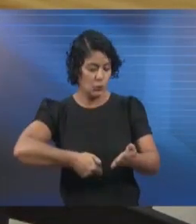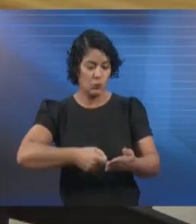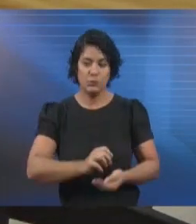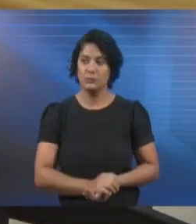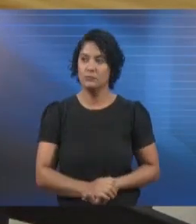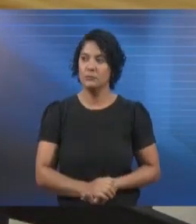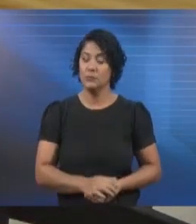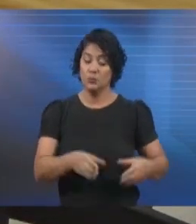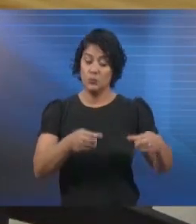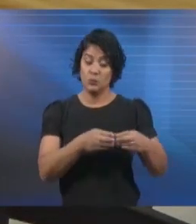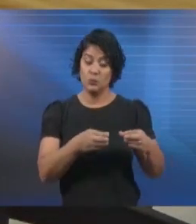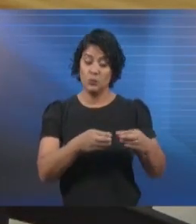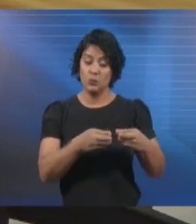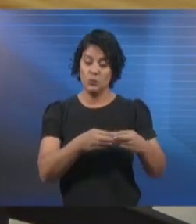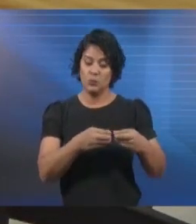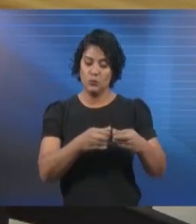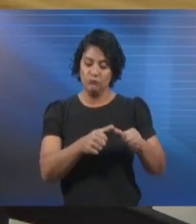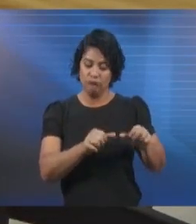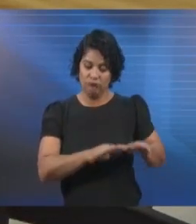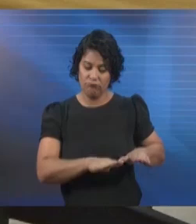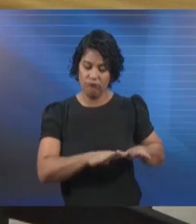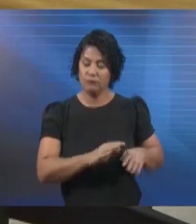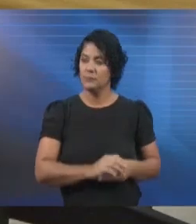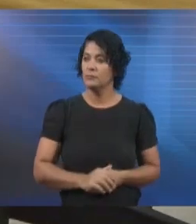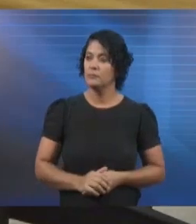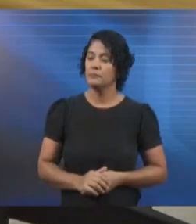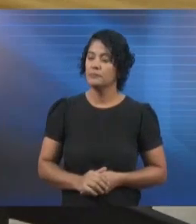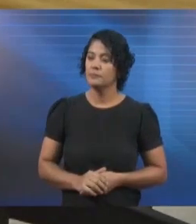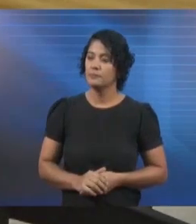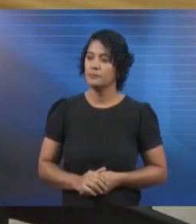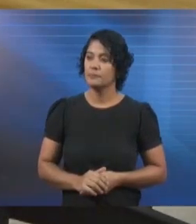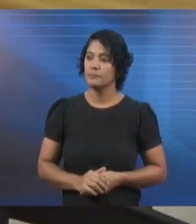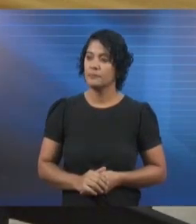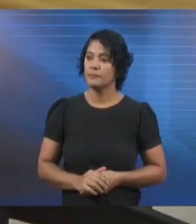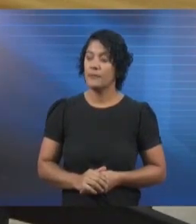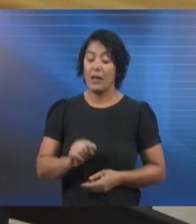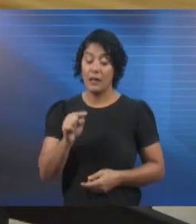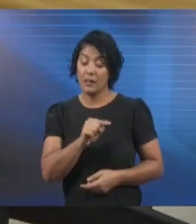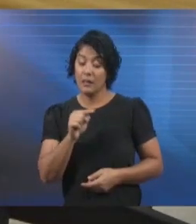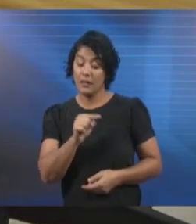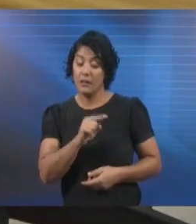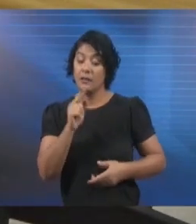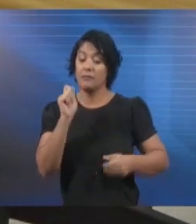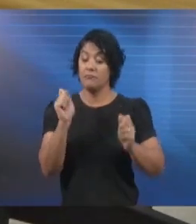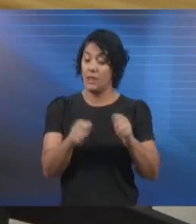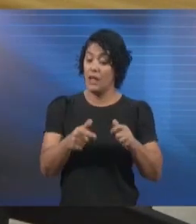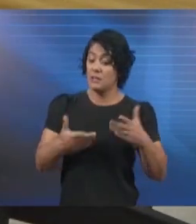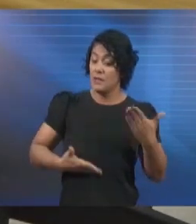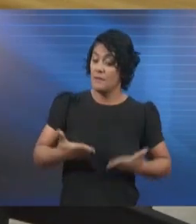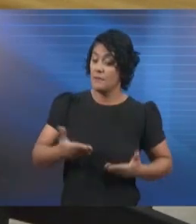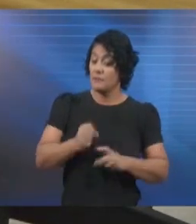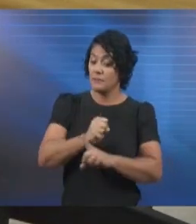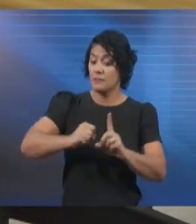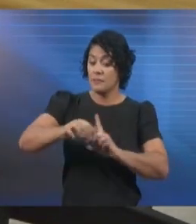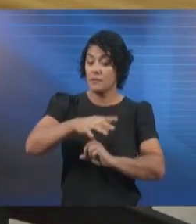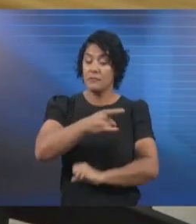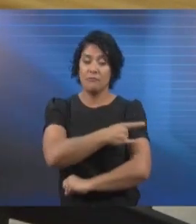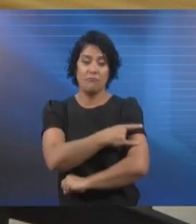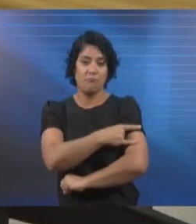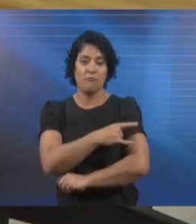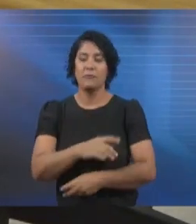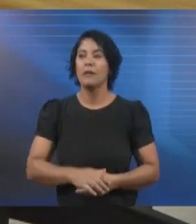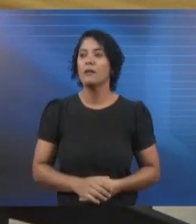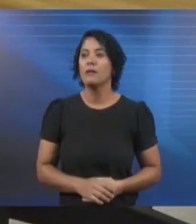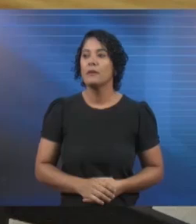equipe eh definitiva eh que possa estar lá prestando serviço à à sociedade potiguá